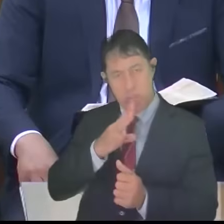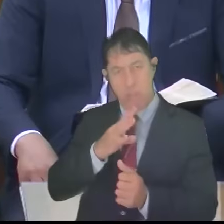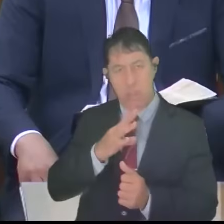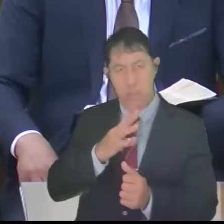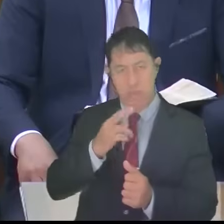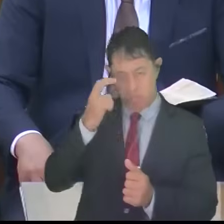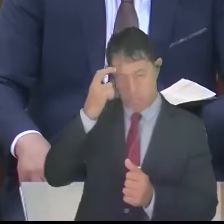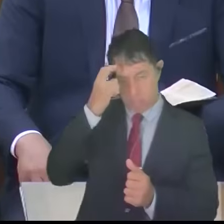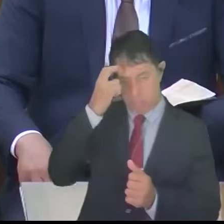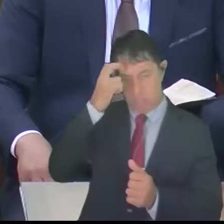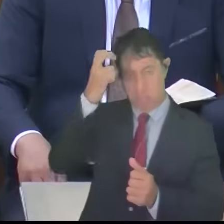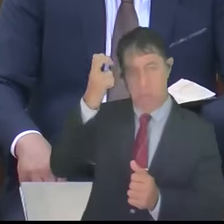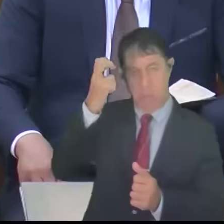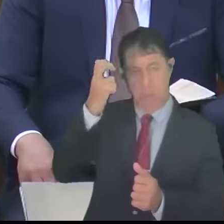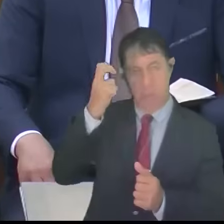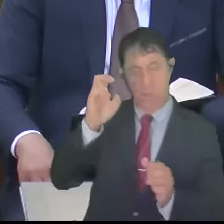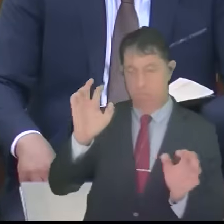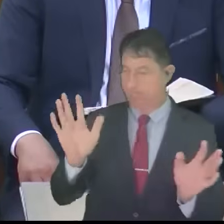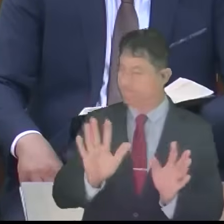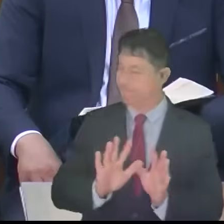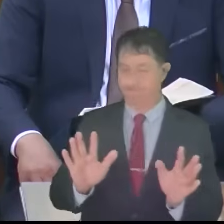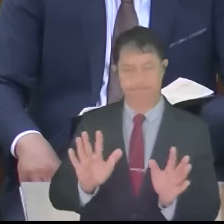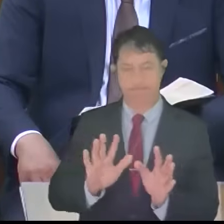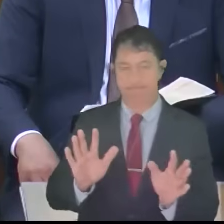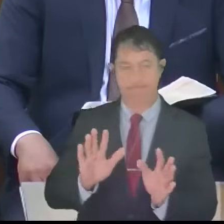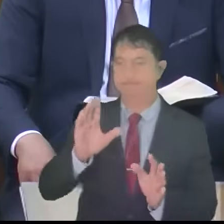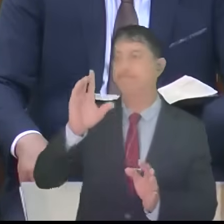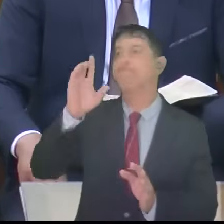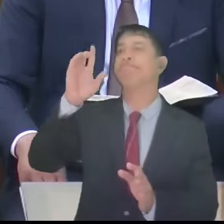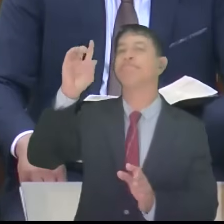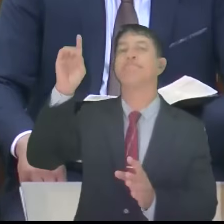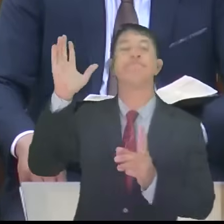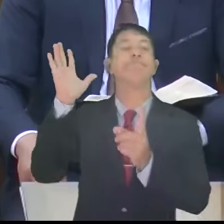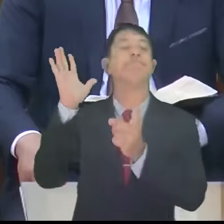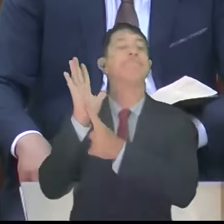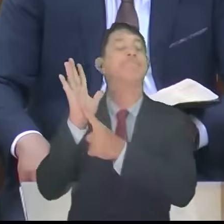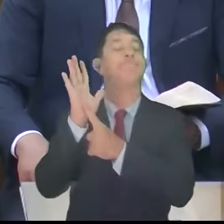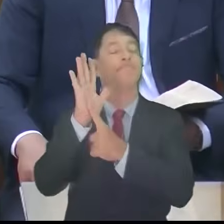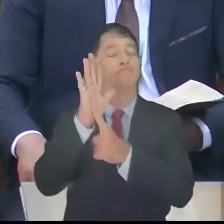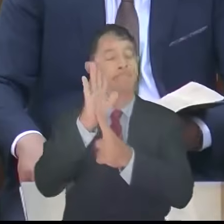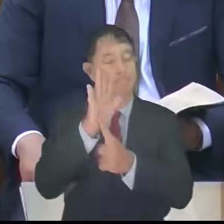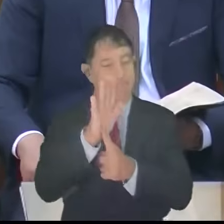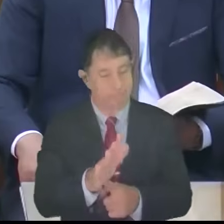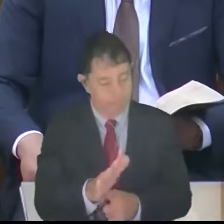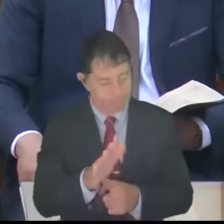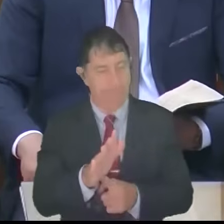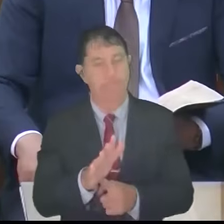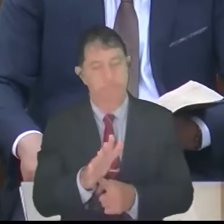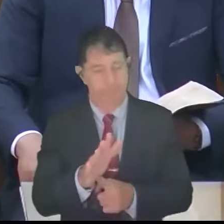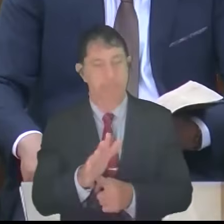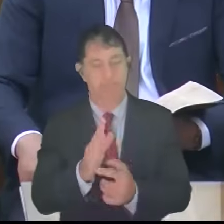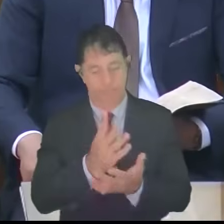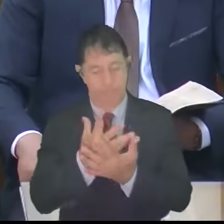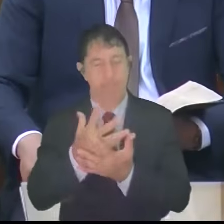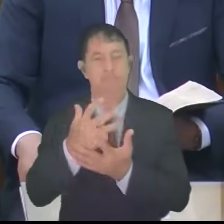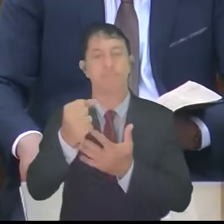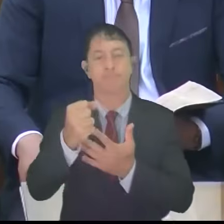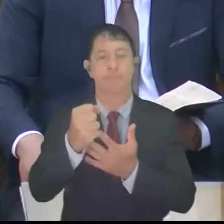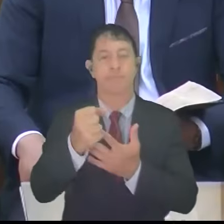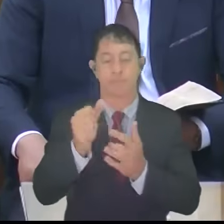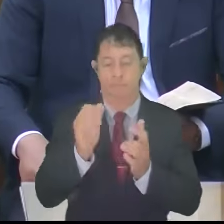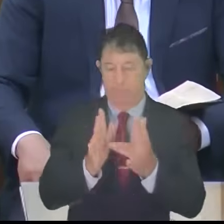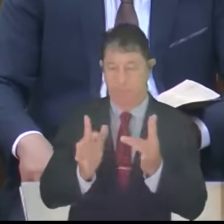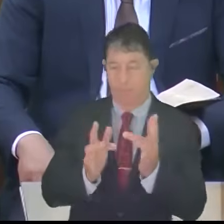é produto de revelação. Aleluia. Jesus disse: graças te dou, ó Pai, Senhor dos céus